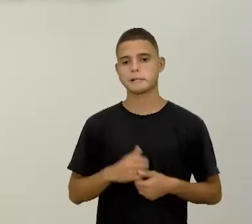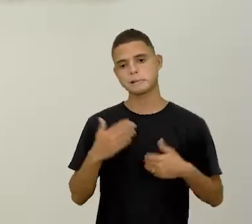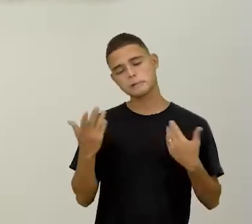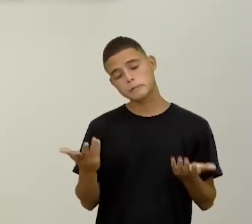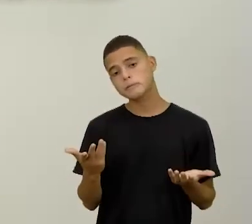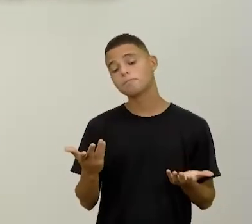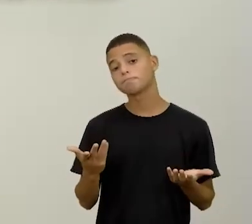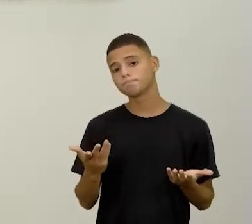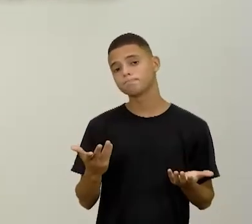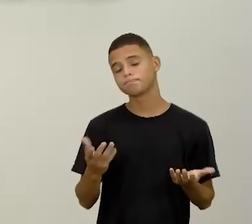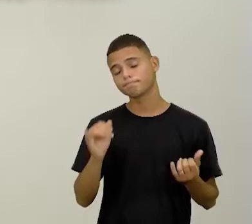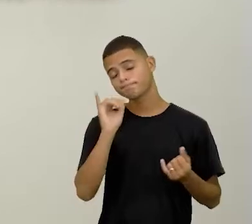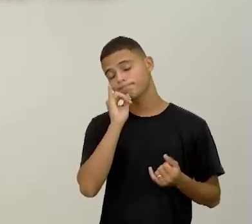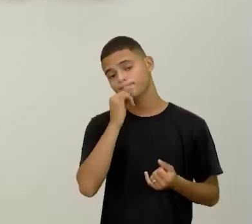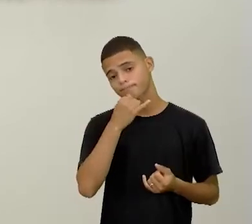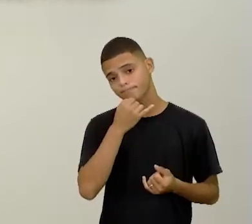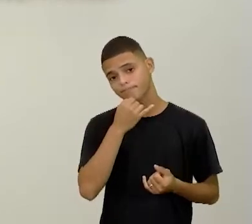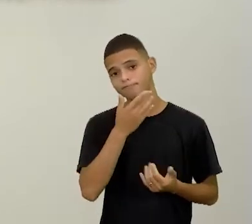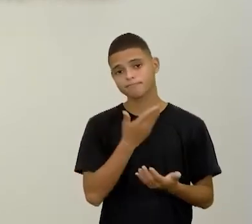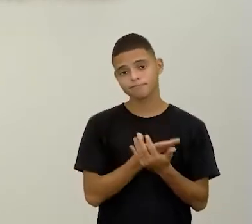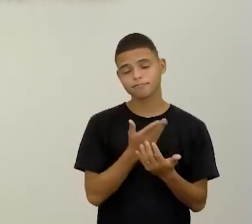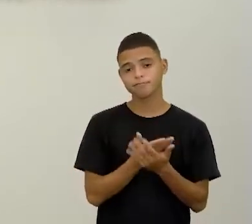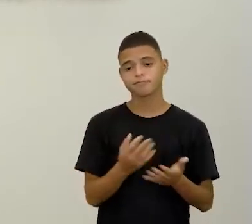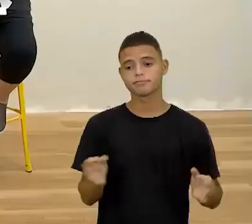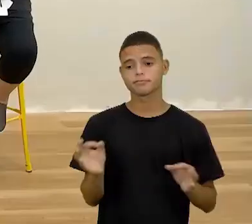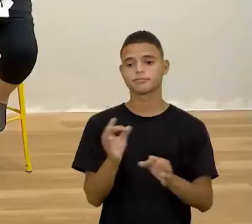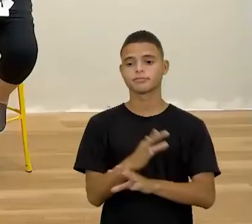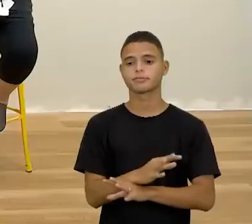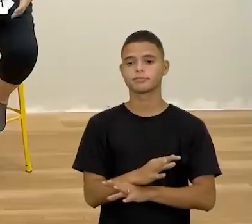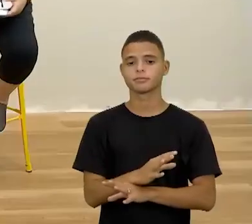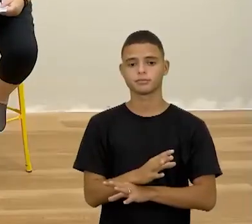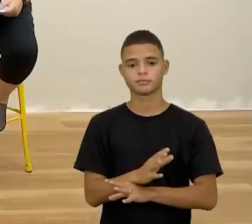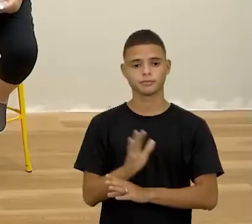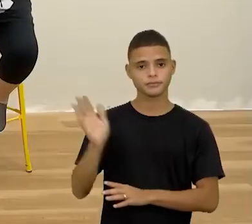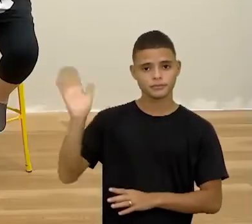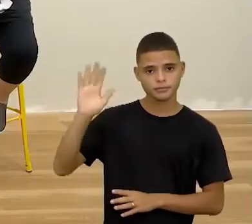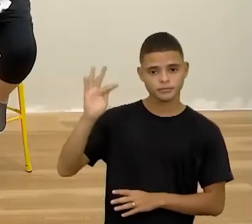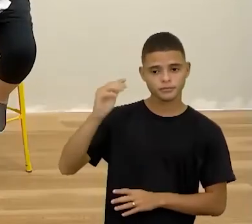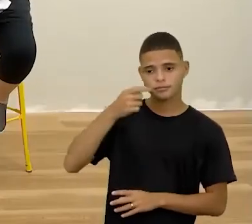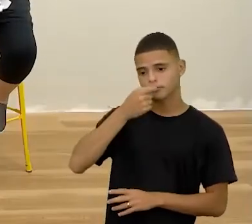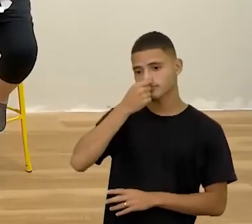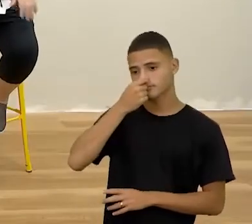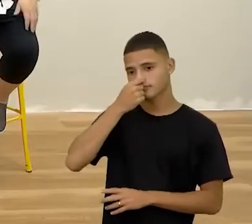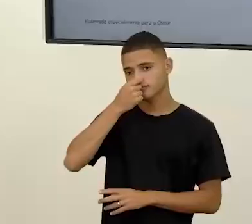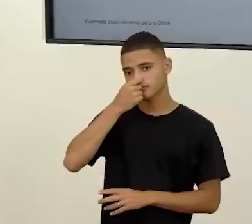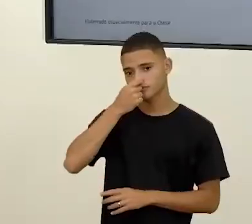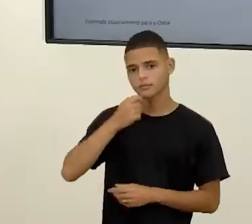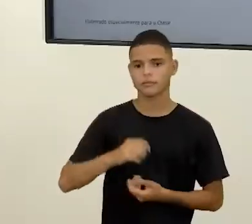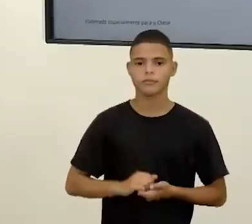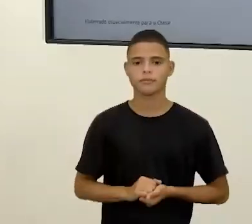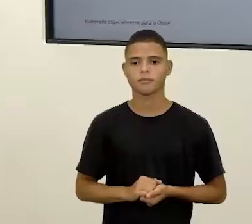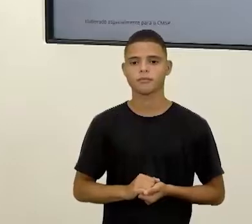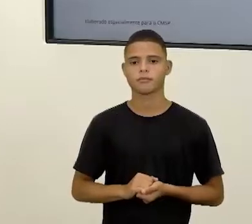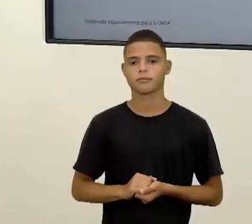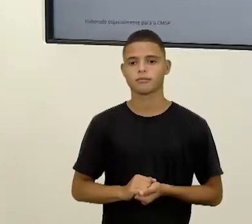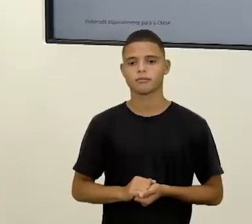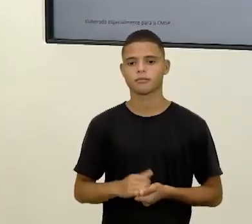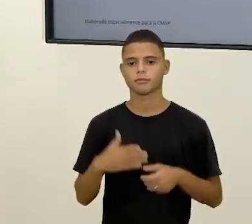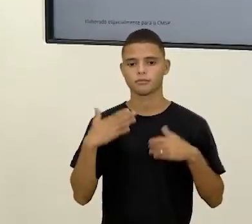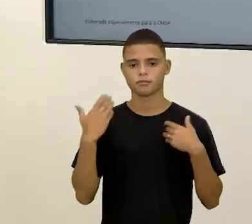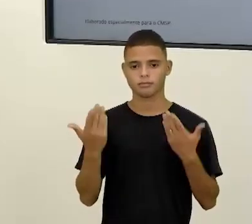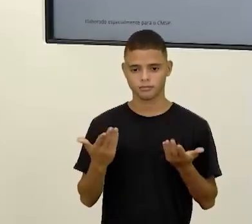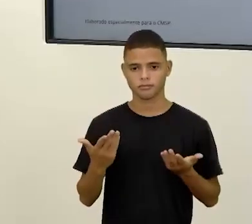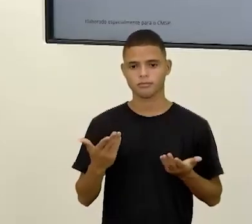E, infelizmente, a nossa aula está acabando, está chegando o tempo final. Quer se despedir deles, Fabi? Porque você adorou eles, né? Não, vocês você são maravilhosos, estudante. Eu